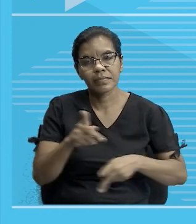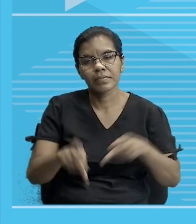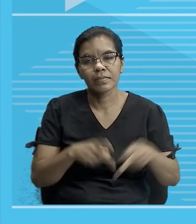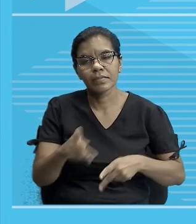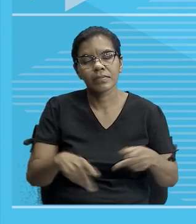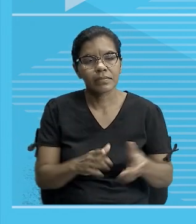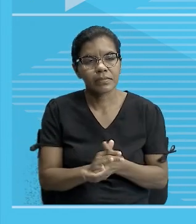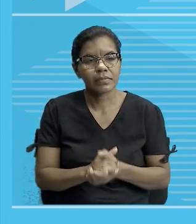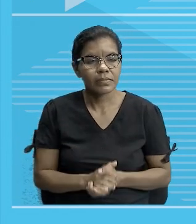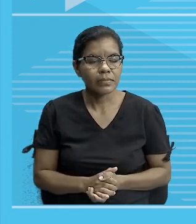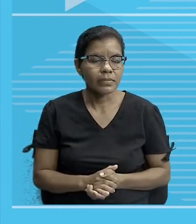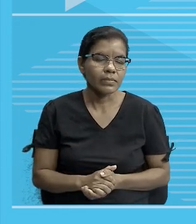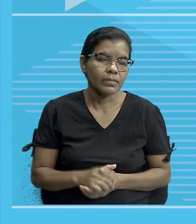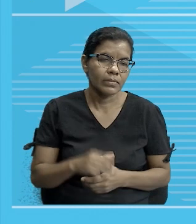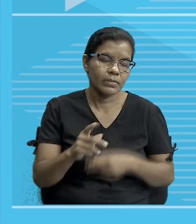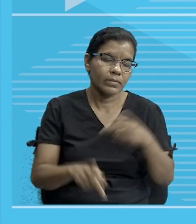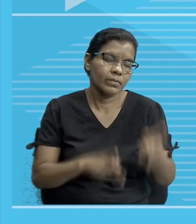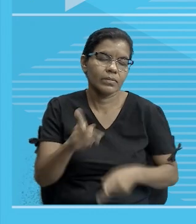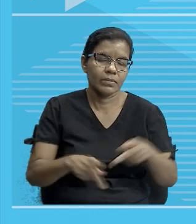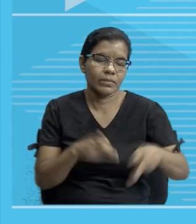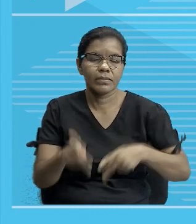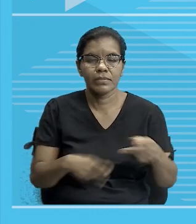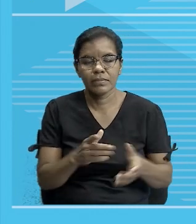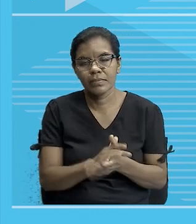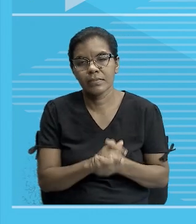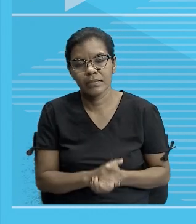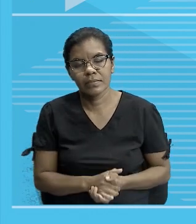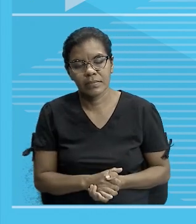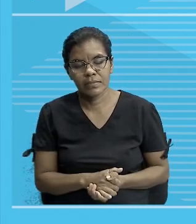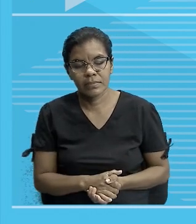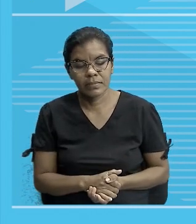e notadamente com origem popular.